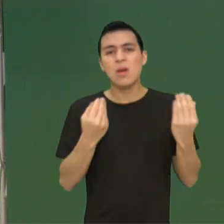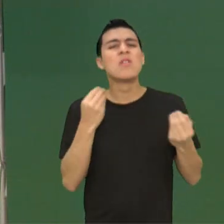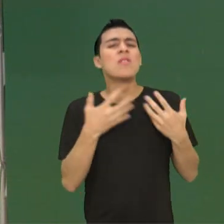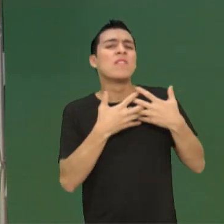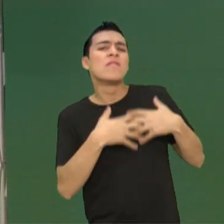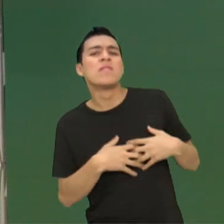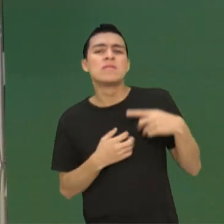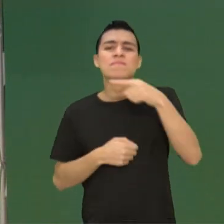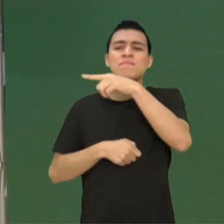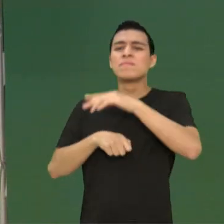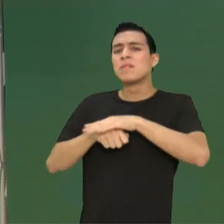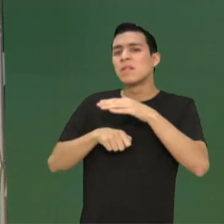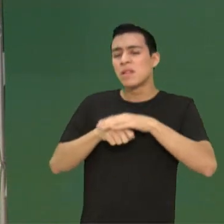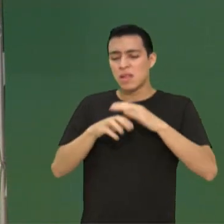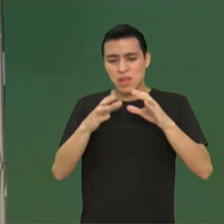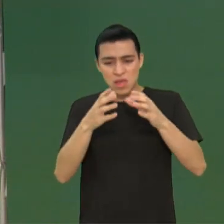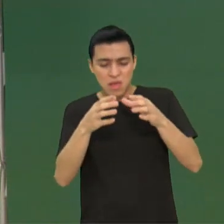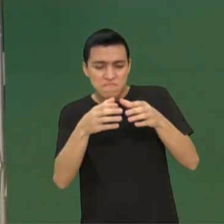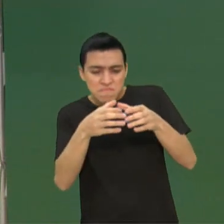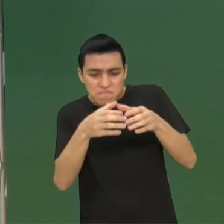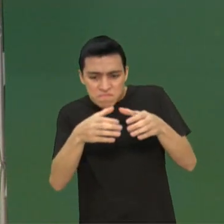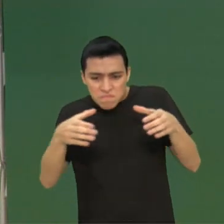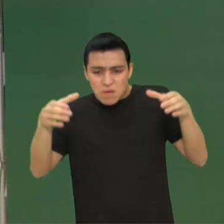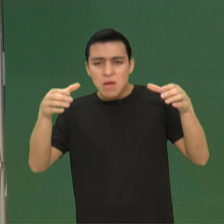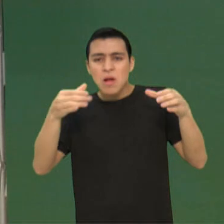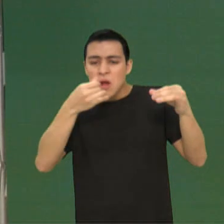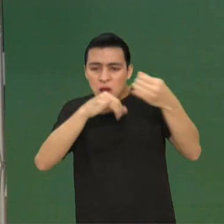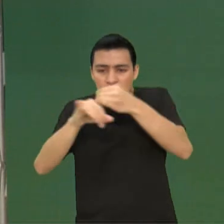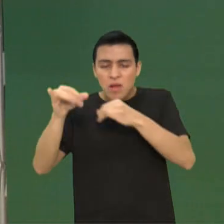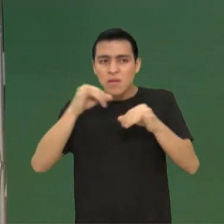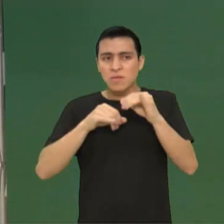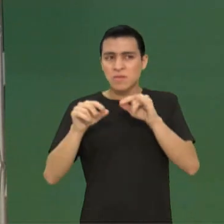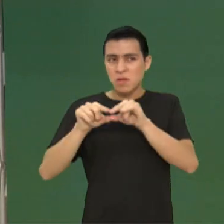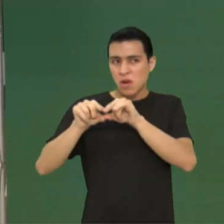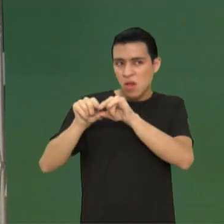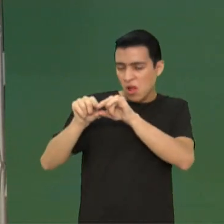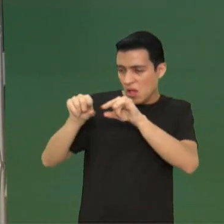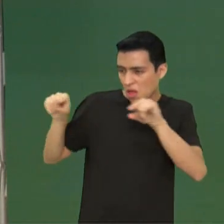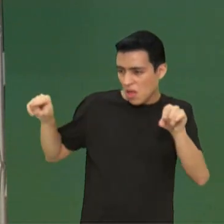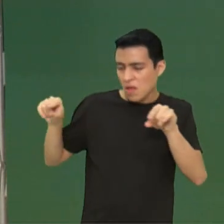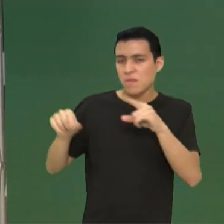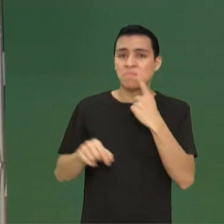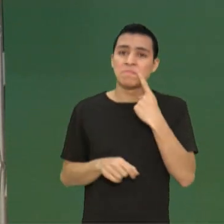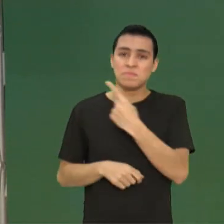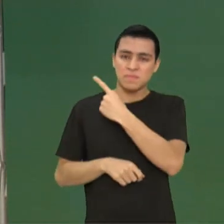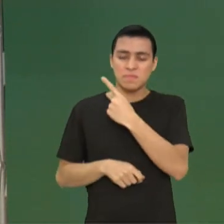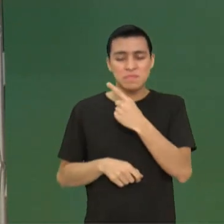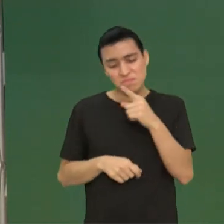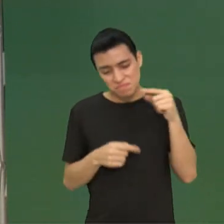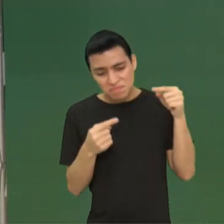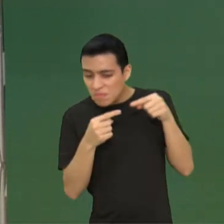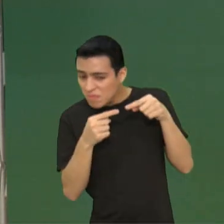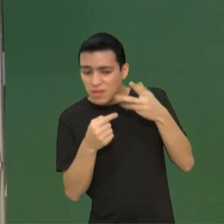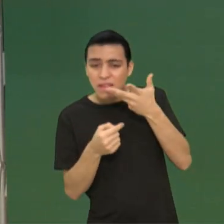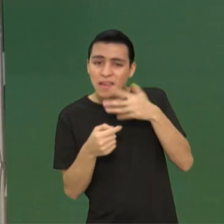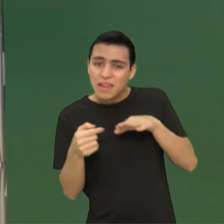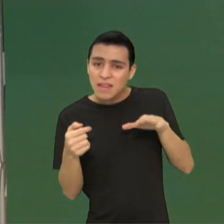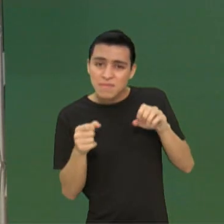essa produção de energia pela mitocôndria? Fosforilação oxidativa. Um bom nome para batizar uma criança, né?